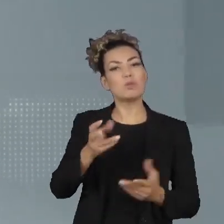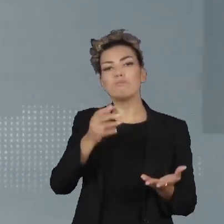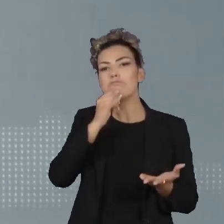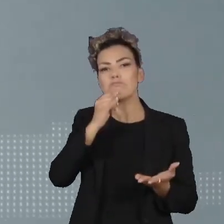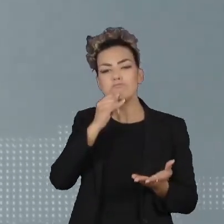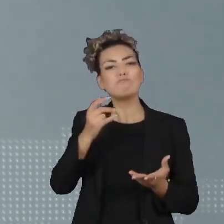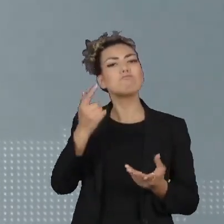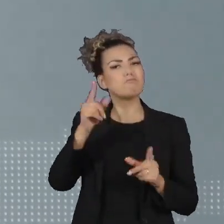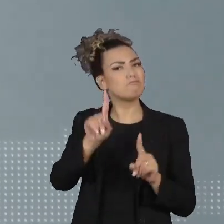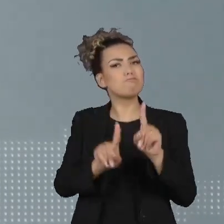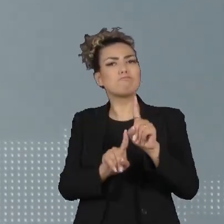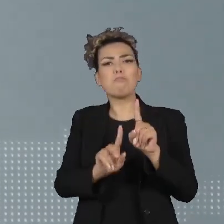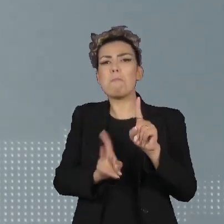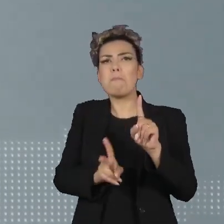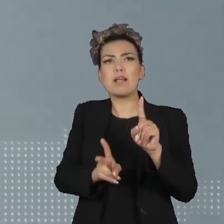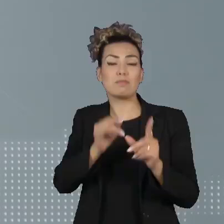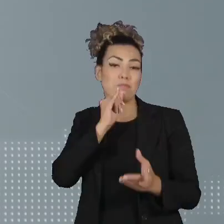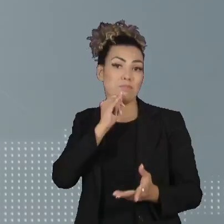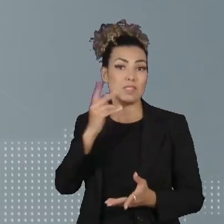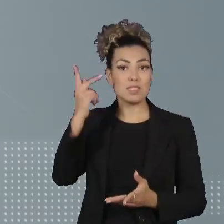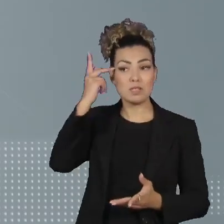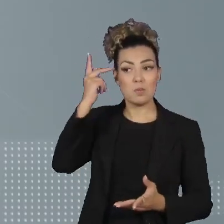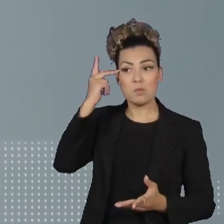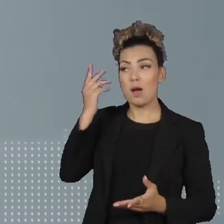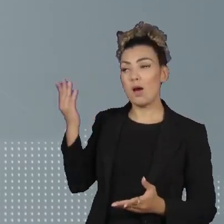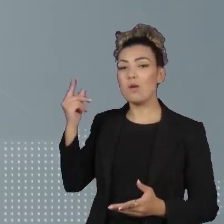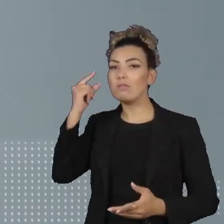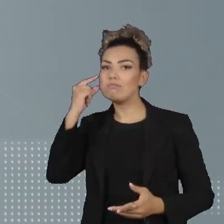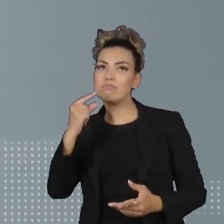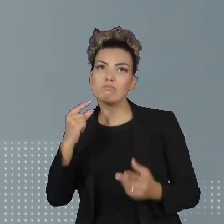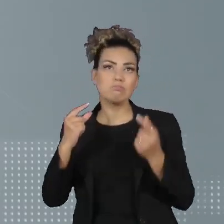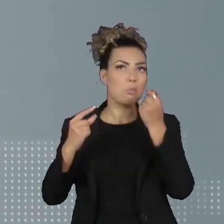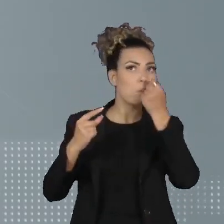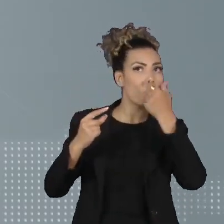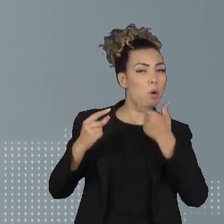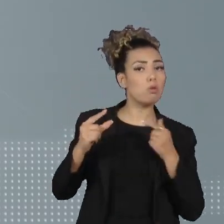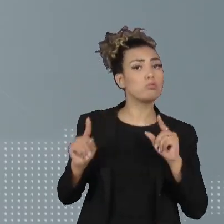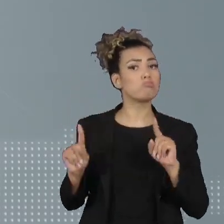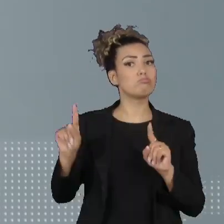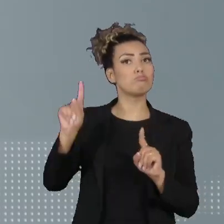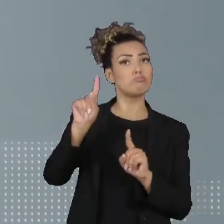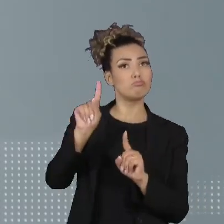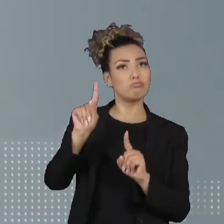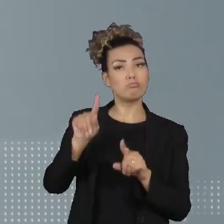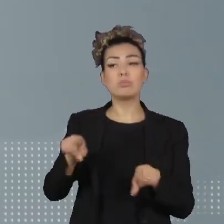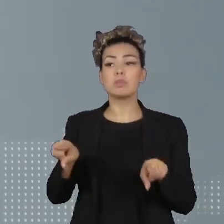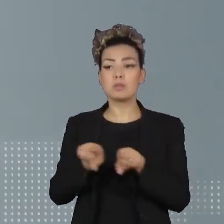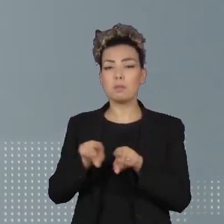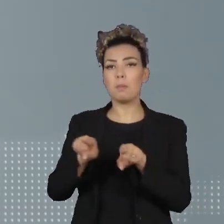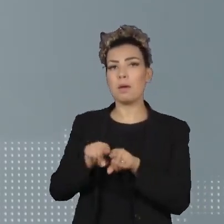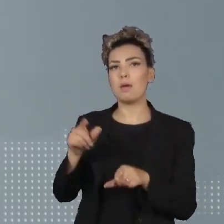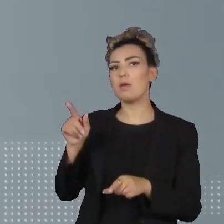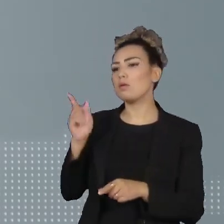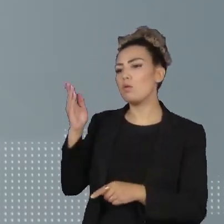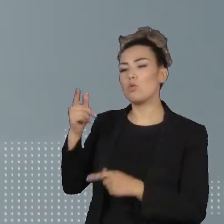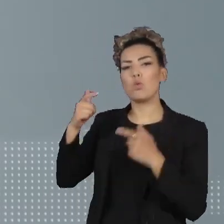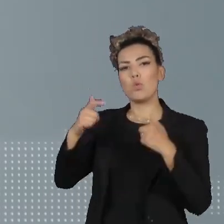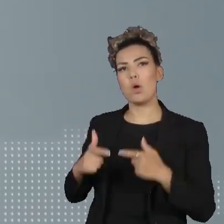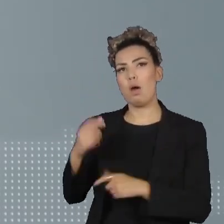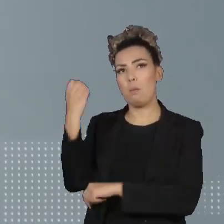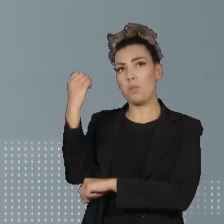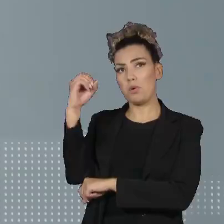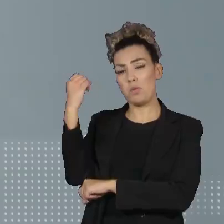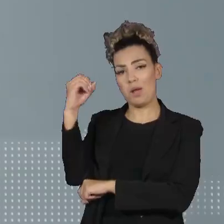Paulo com o prefeito Ricardo Nunes do MDB contra Guilherme bolos do PSOL e Porto Alegre com o prefeito Sebastião Melo do